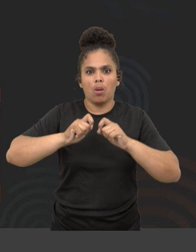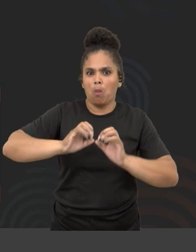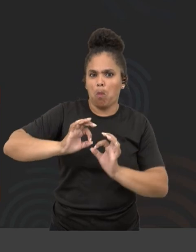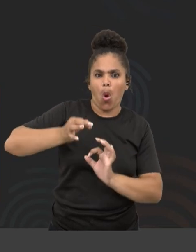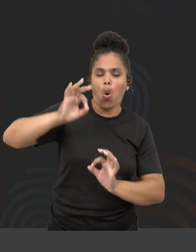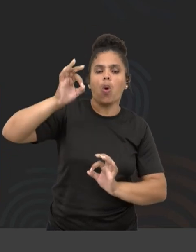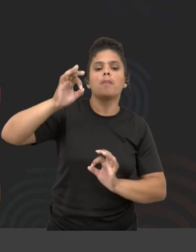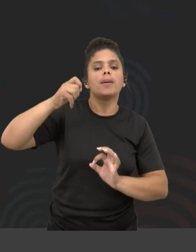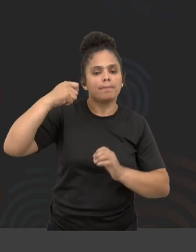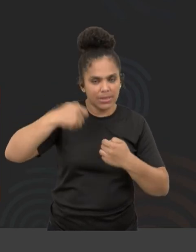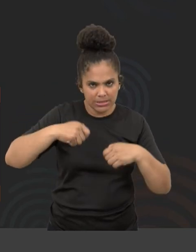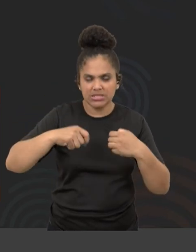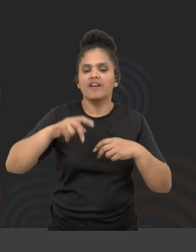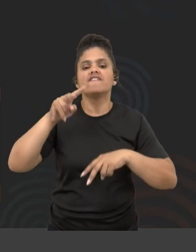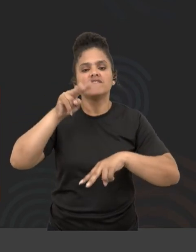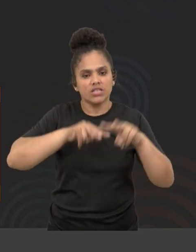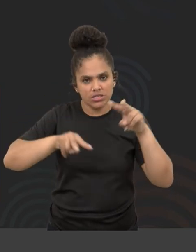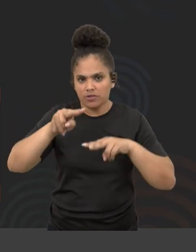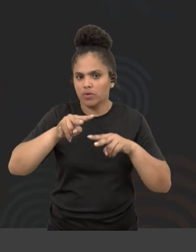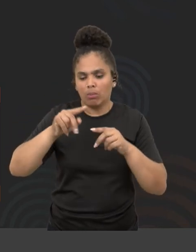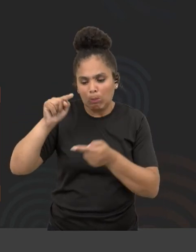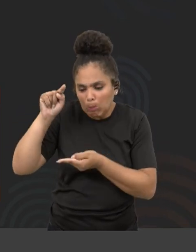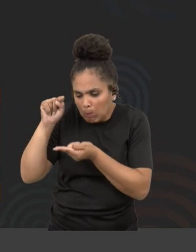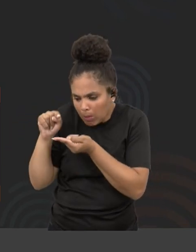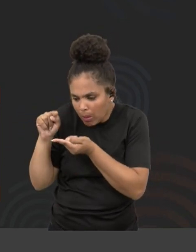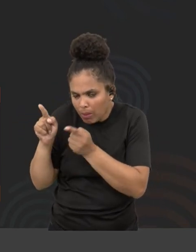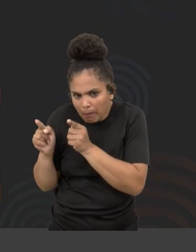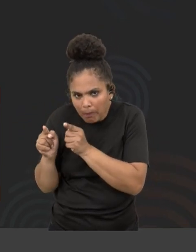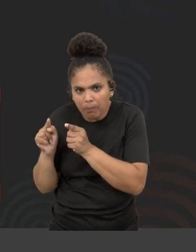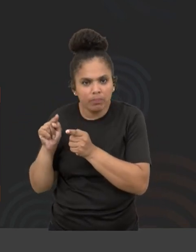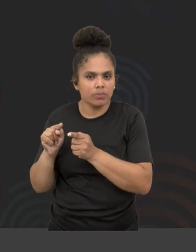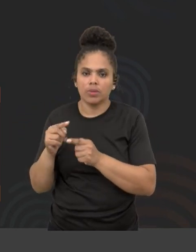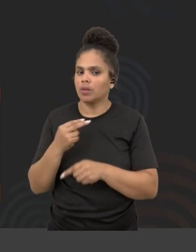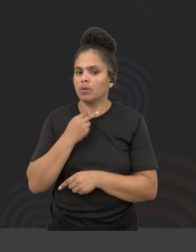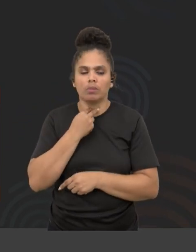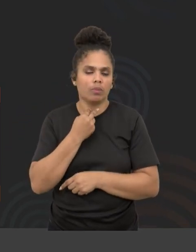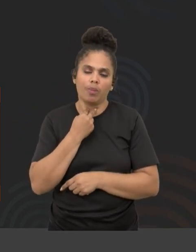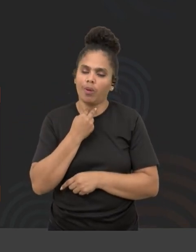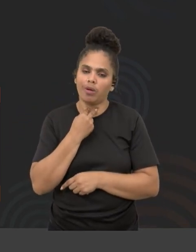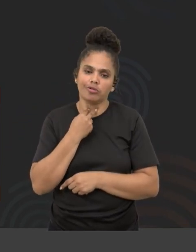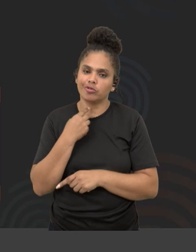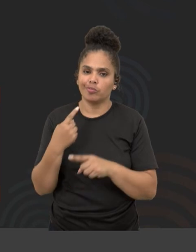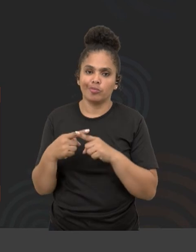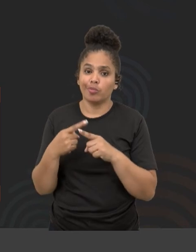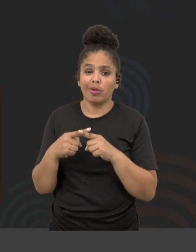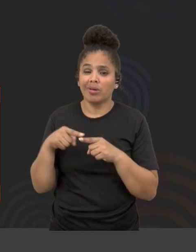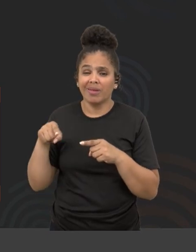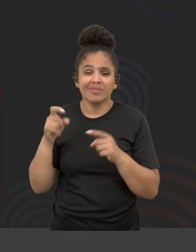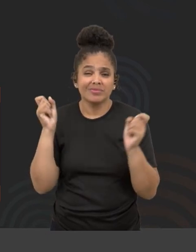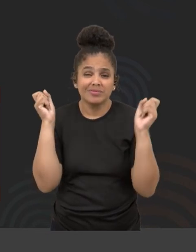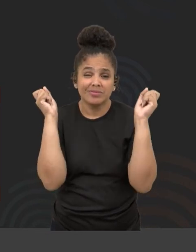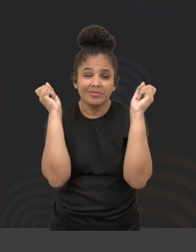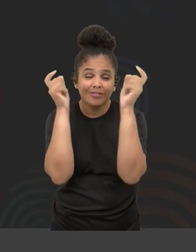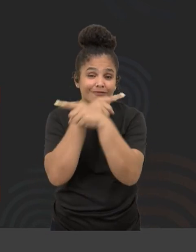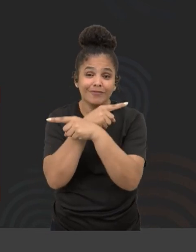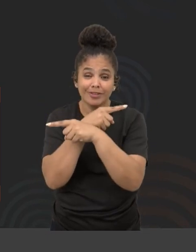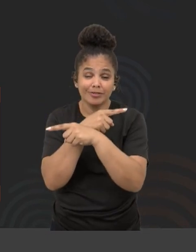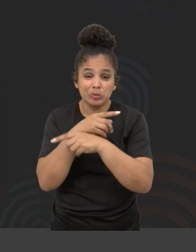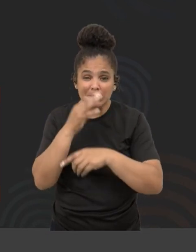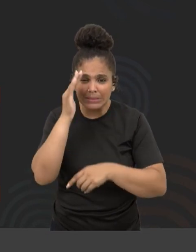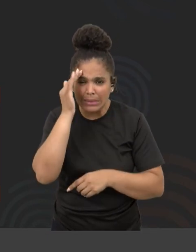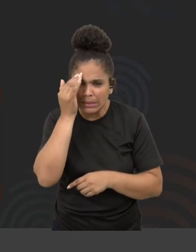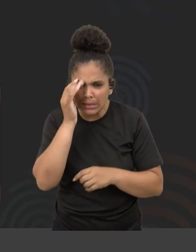ser visível. Não pode ser pequenininho ali no canto, ocupando um espaço que fique difícil a gente entender